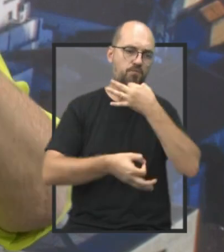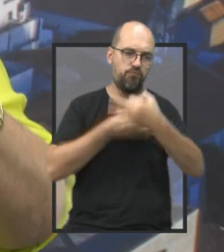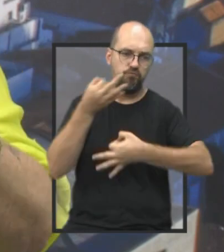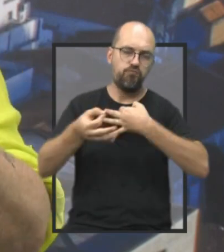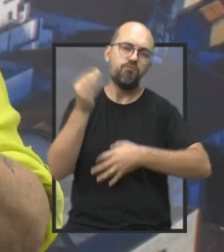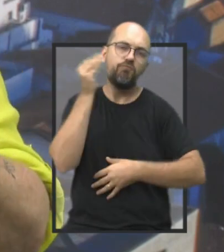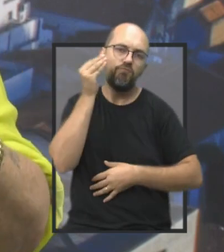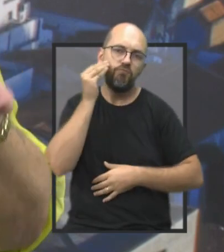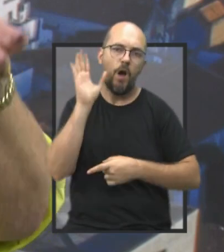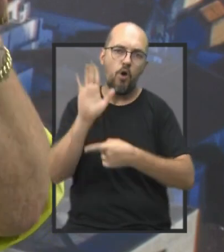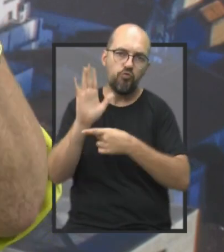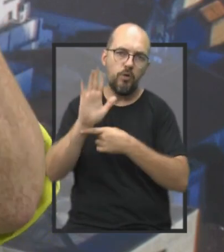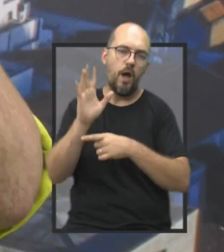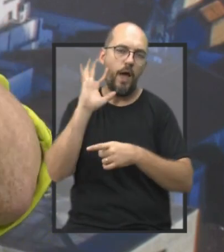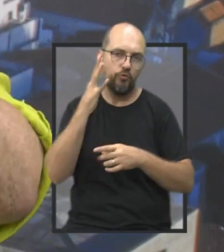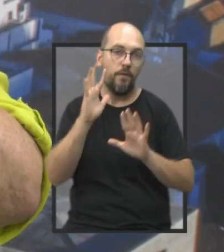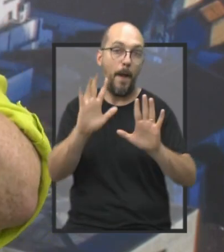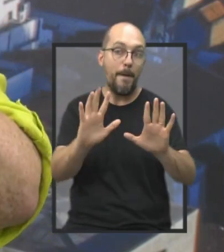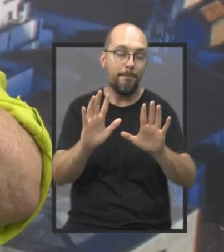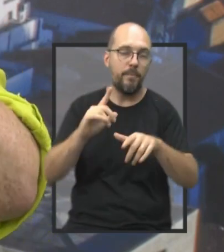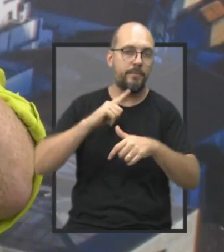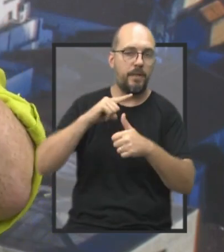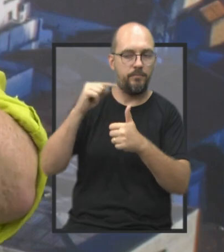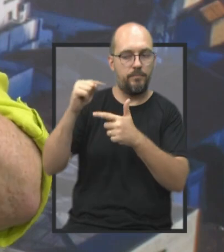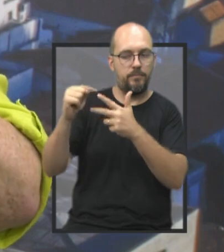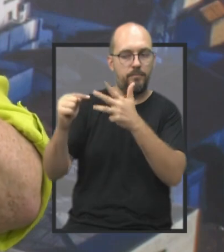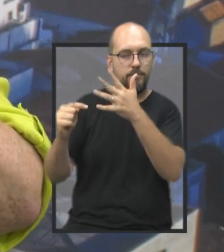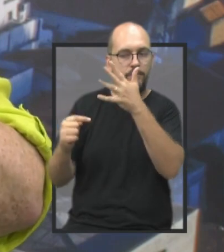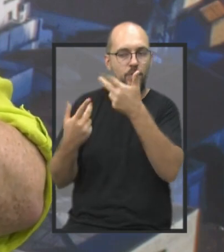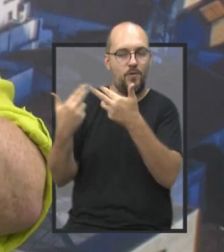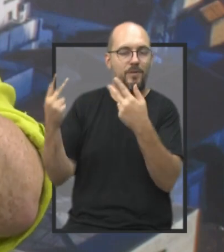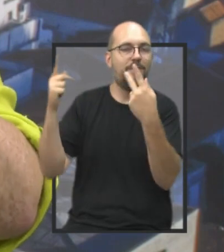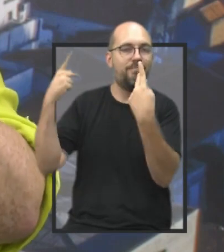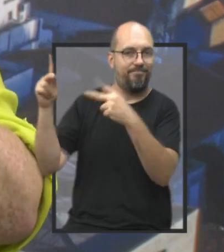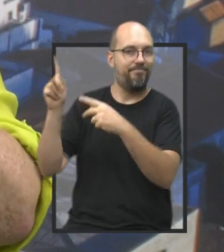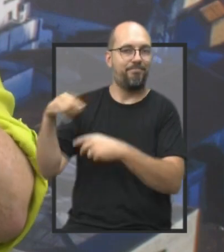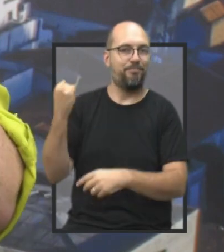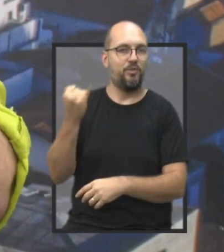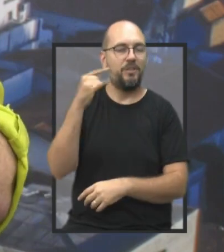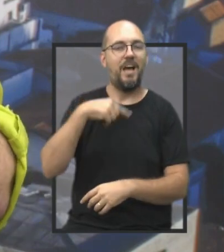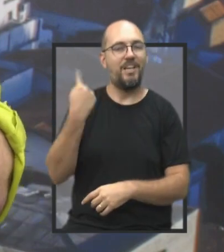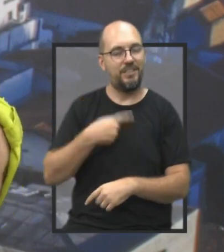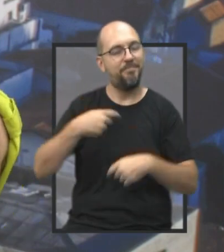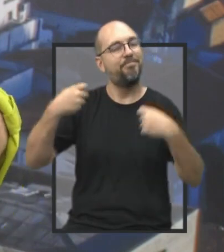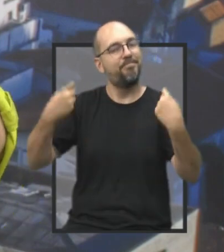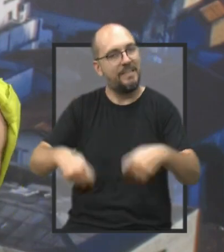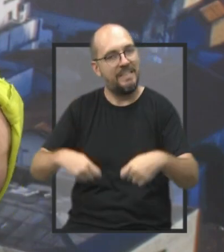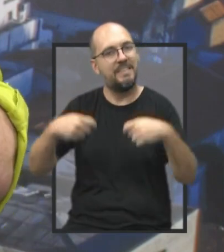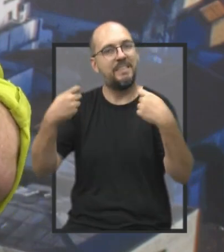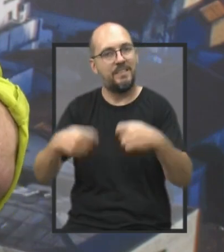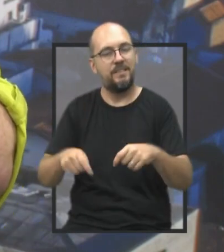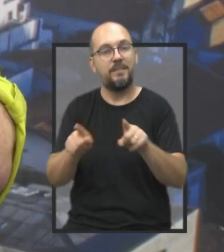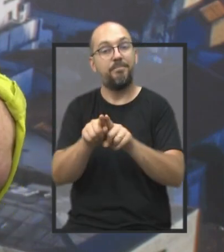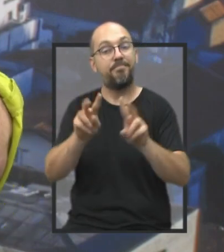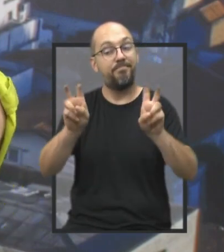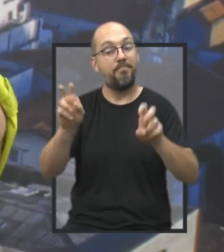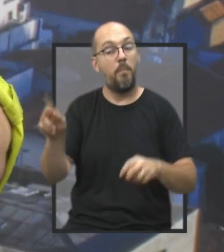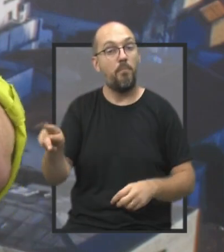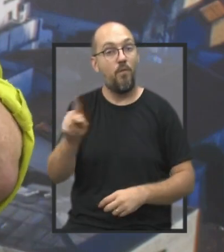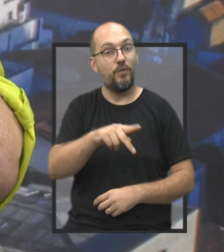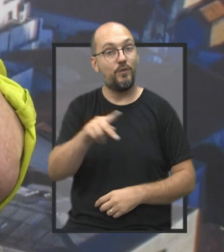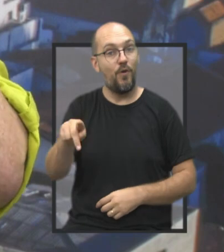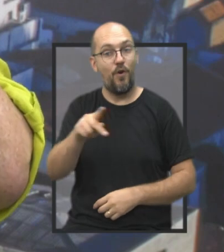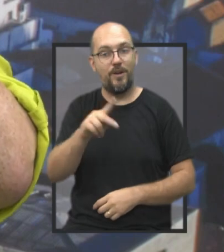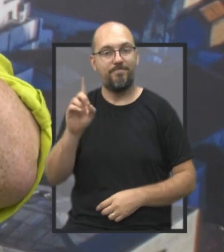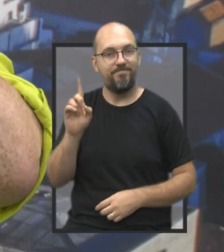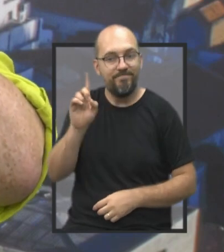tentamos trazer soluções, mas existem outras questões que são muito importantes, e a gente precisa, inclusive a questão do professor, de estar